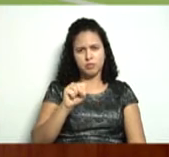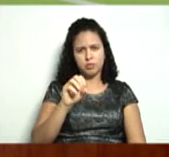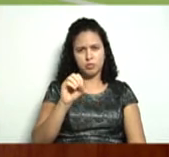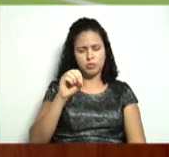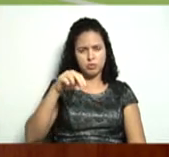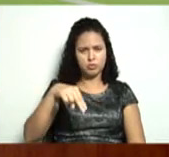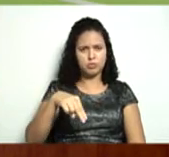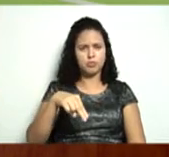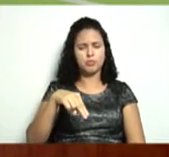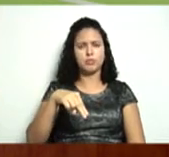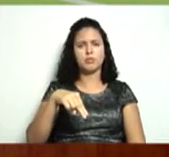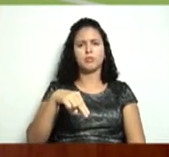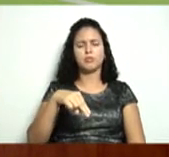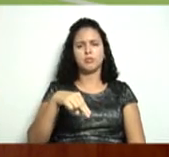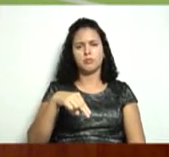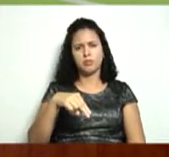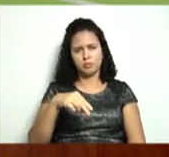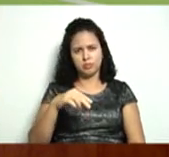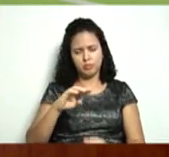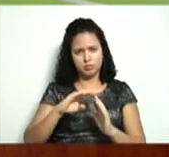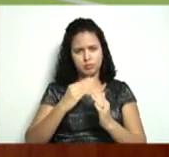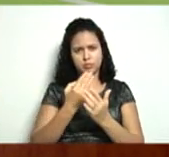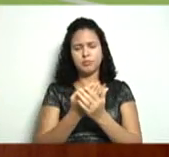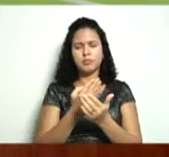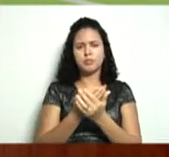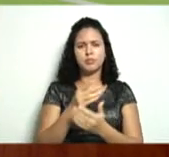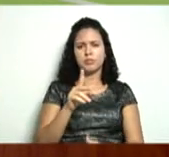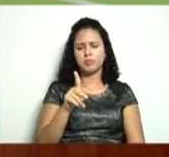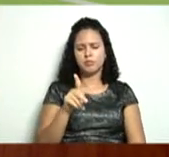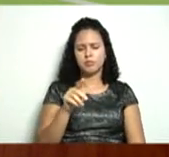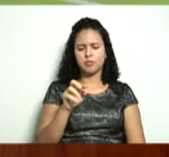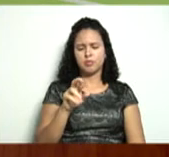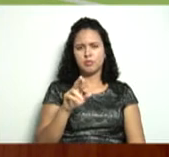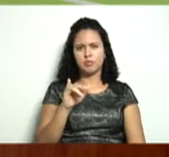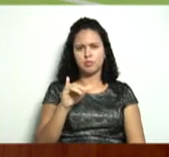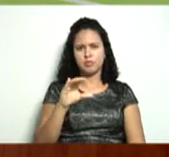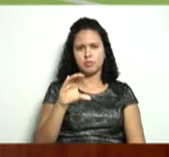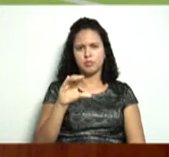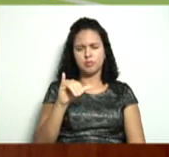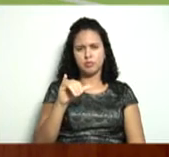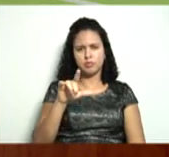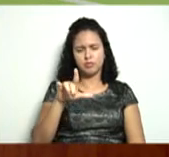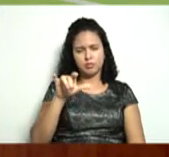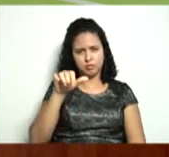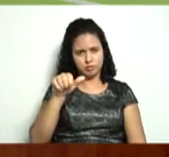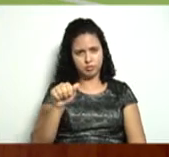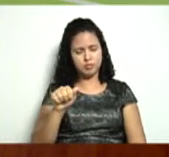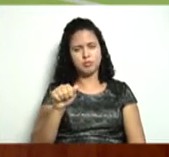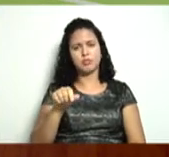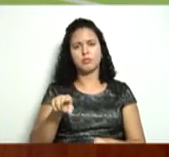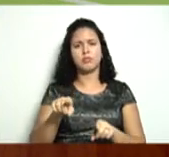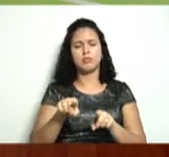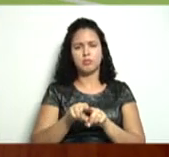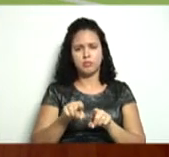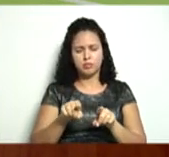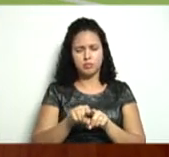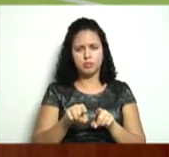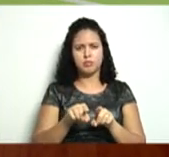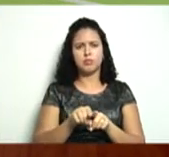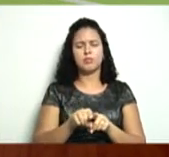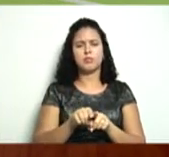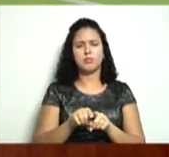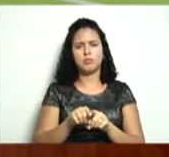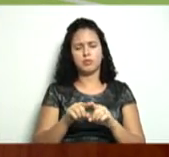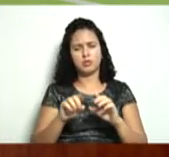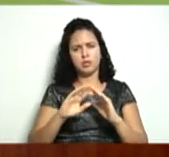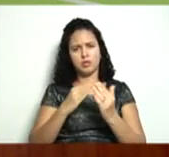de Moura, do colégio Priscila Rodrigues Chagas. Gostaria de mandar também um abraço para o Sérgio Luciano Neves de Miranda, do colégio